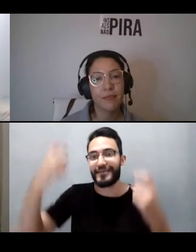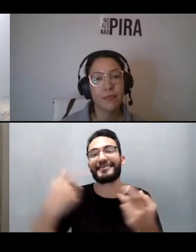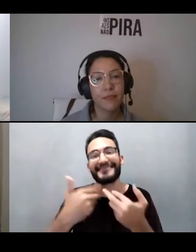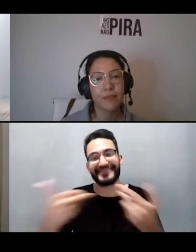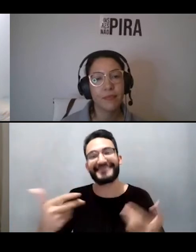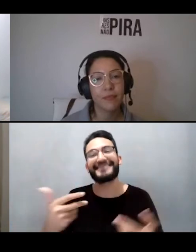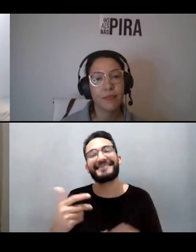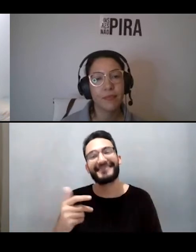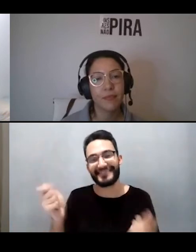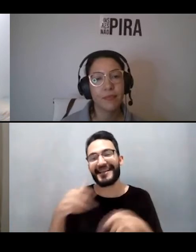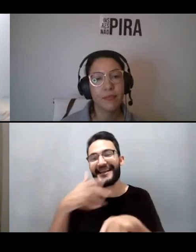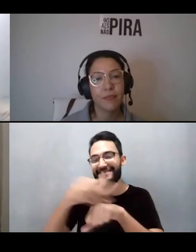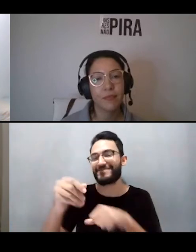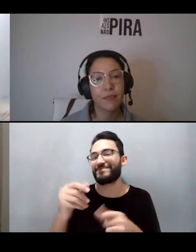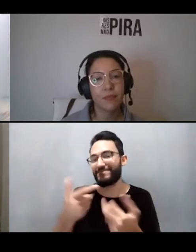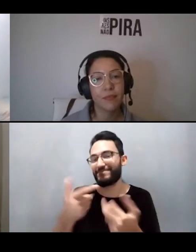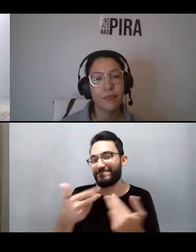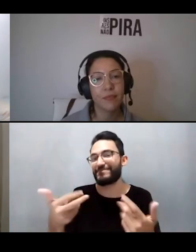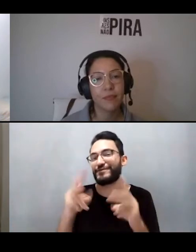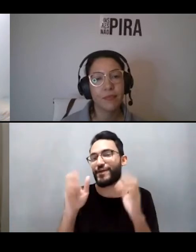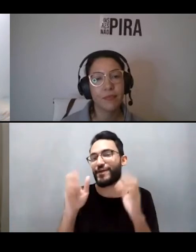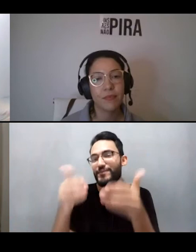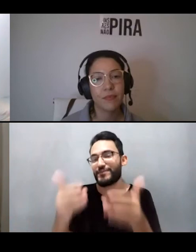disso aqui também.